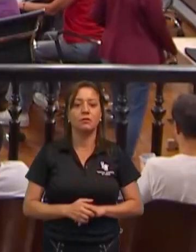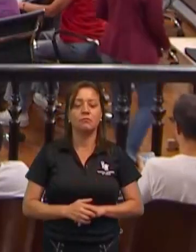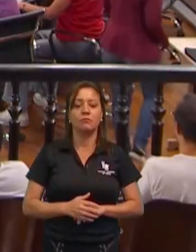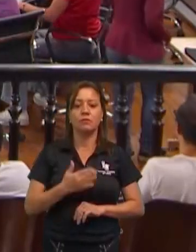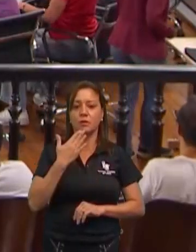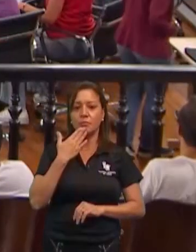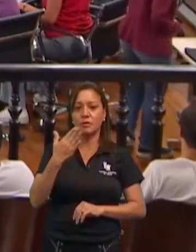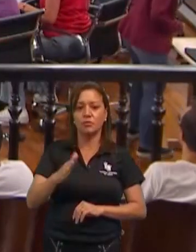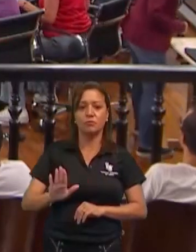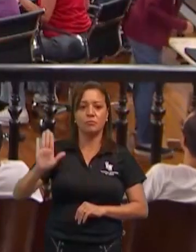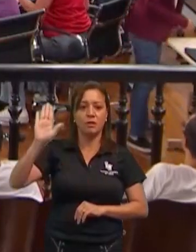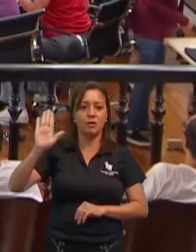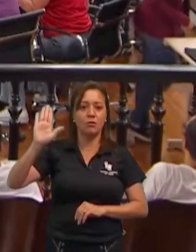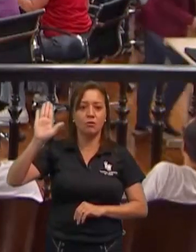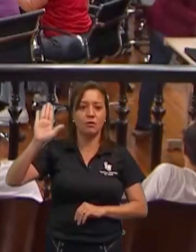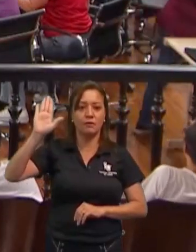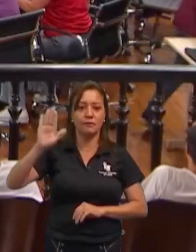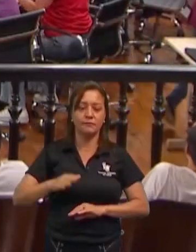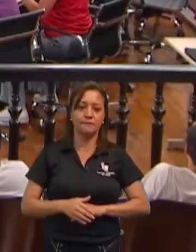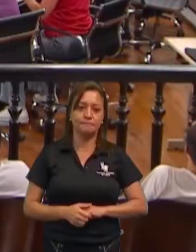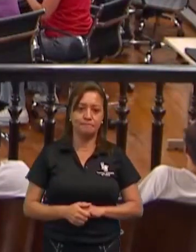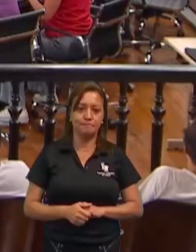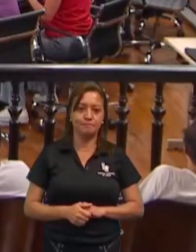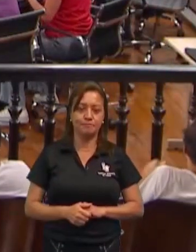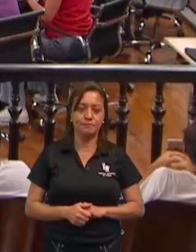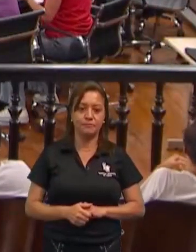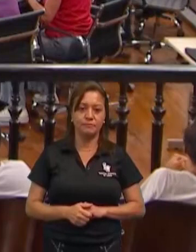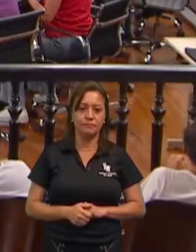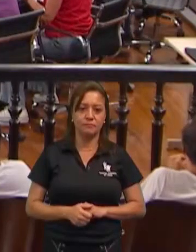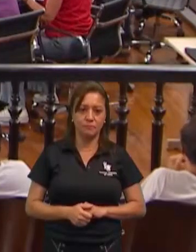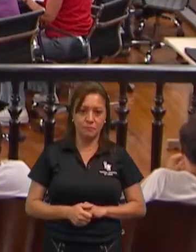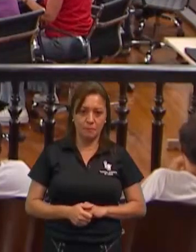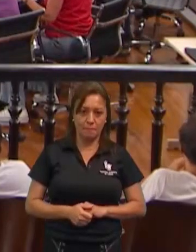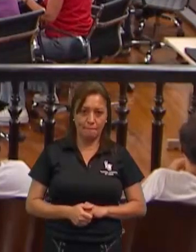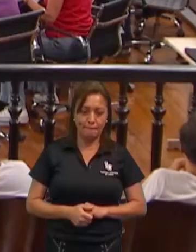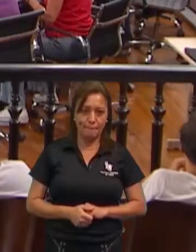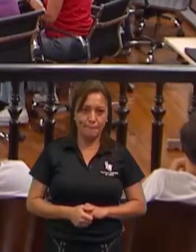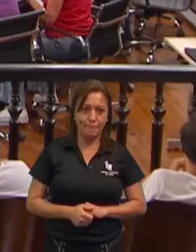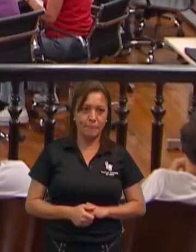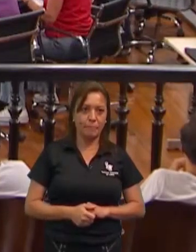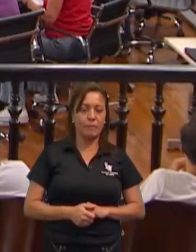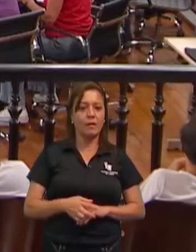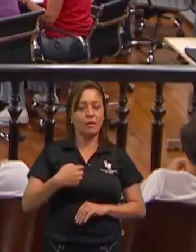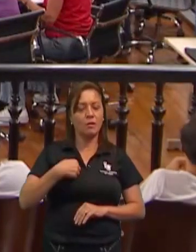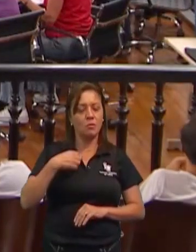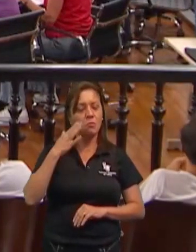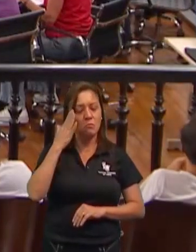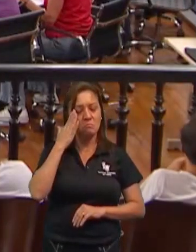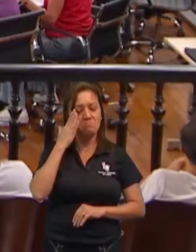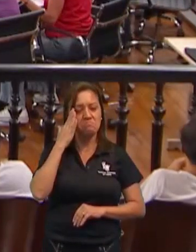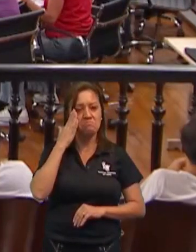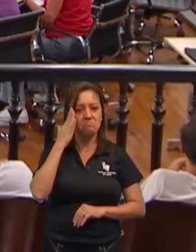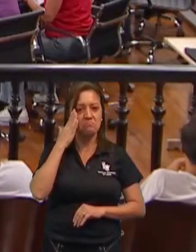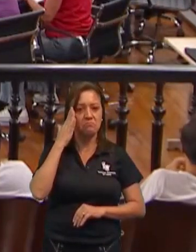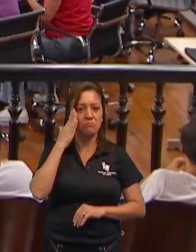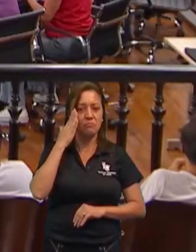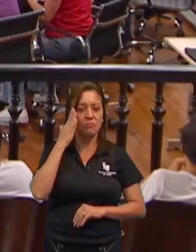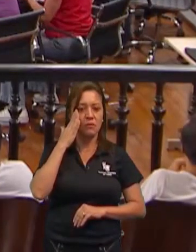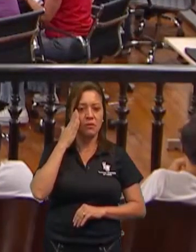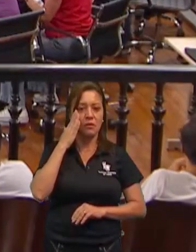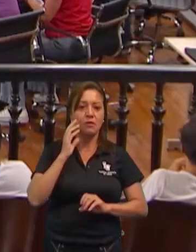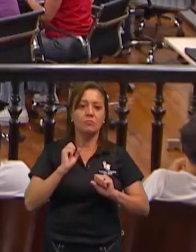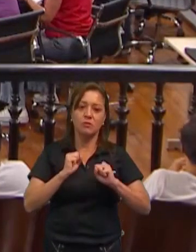por favor. Sim, eu acho o desconhecimento das coisas é tamanho para tentar